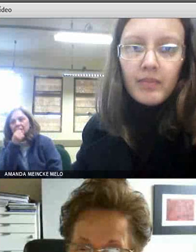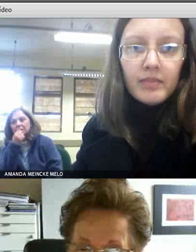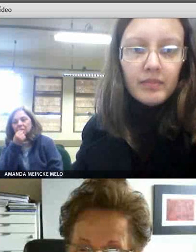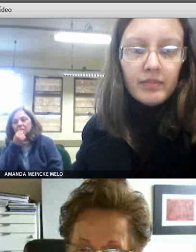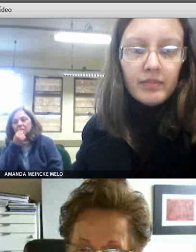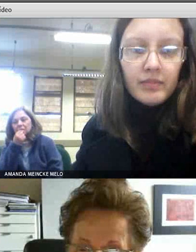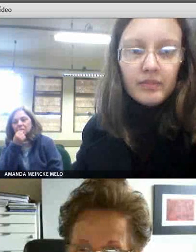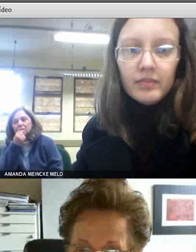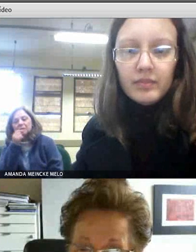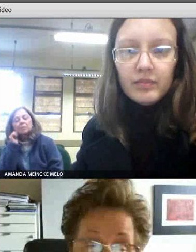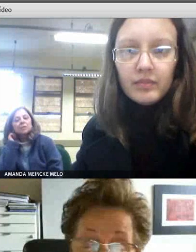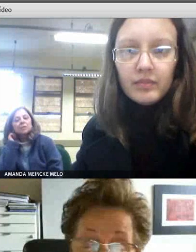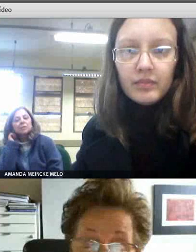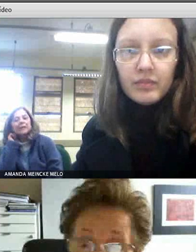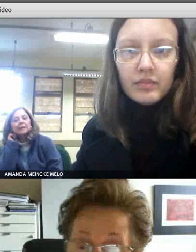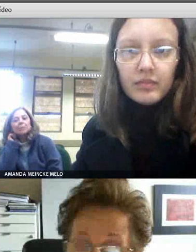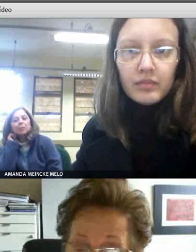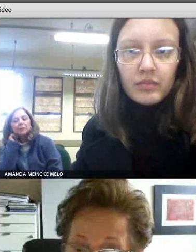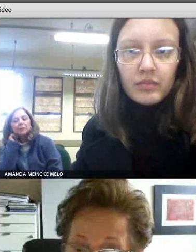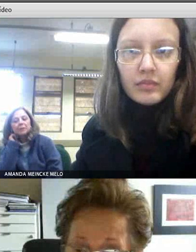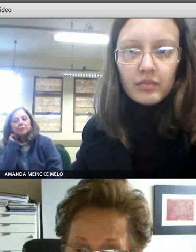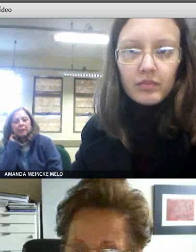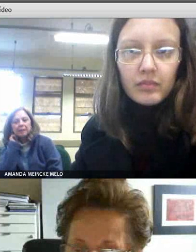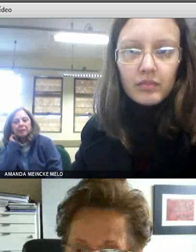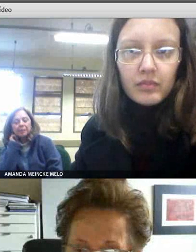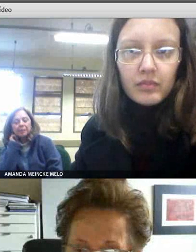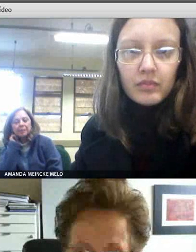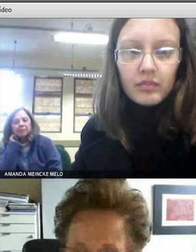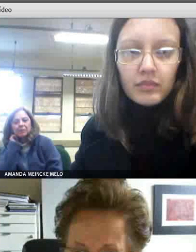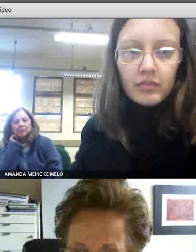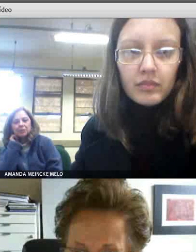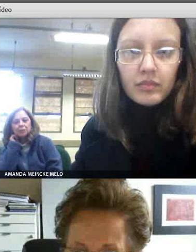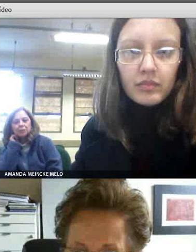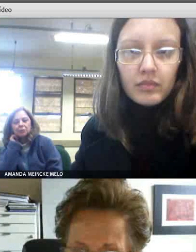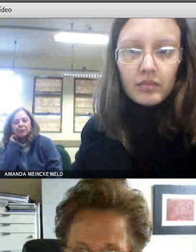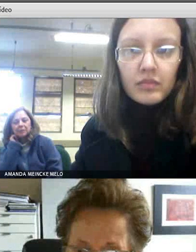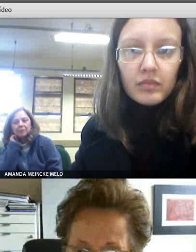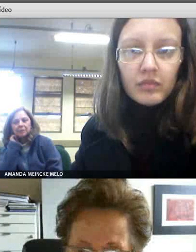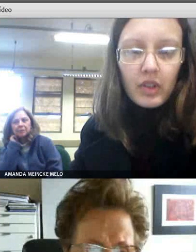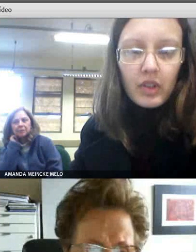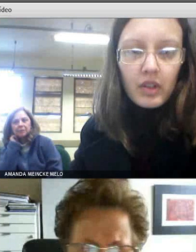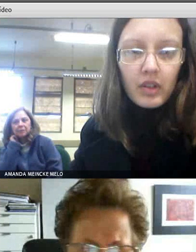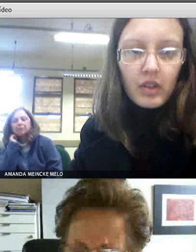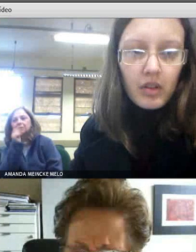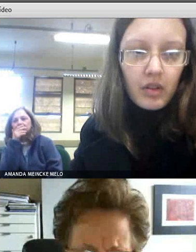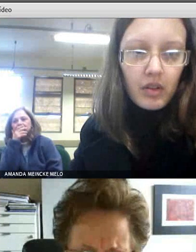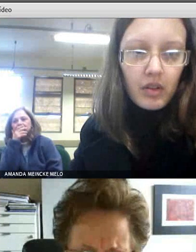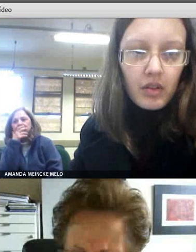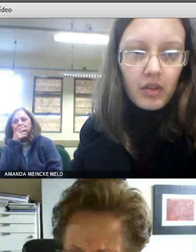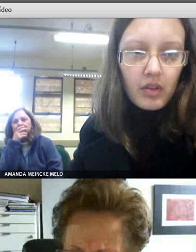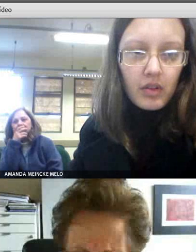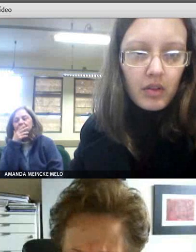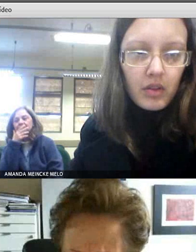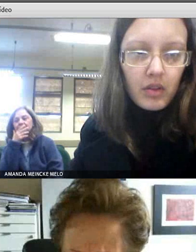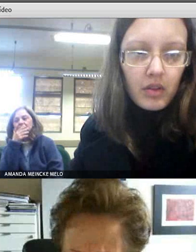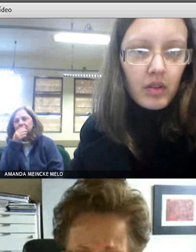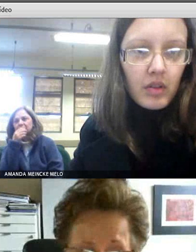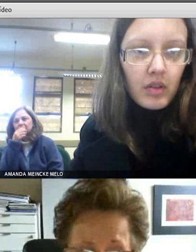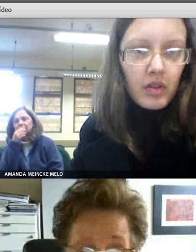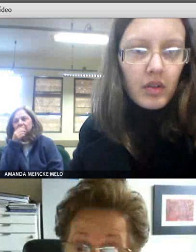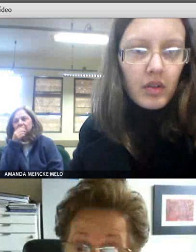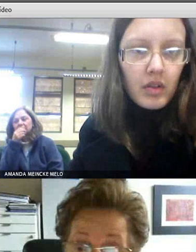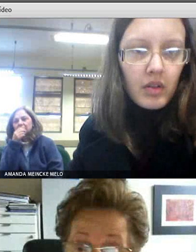os agradeço. E os meninos que estão trabalhando com a tecnologia, as crianças de todas as idades, 9, 10, 11,